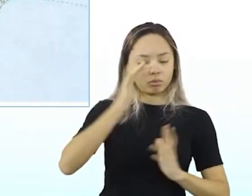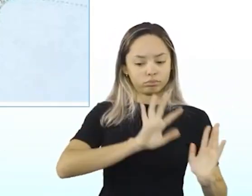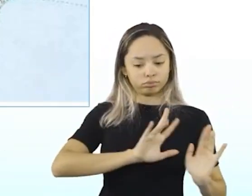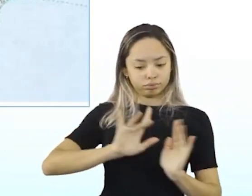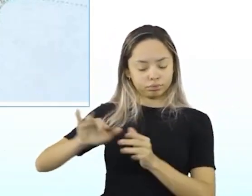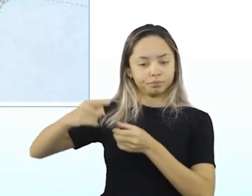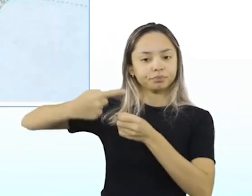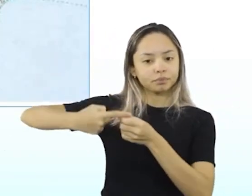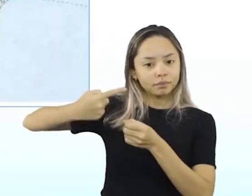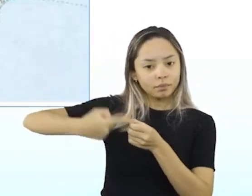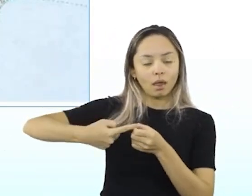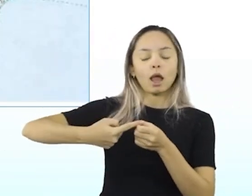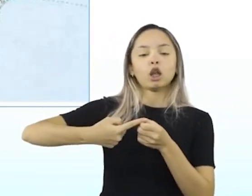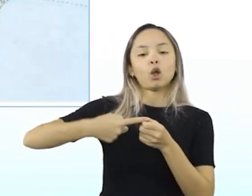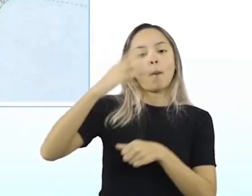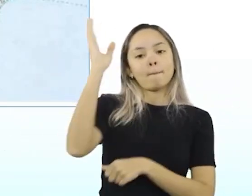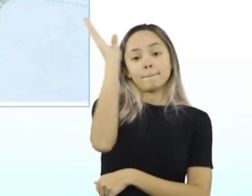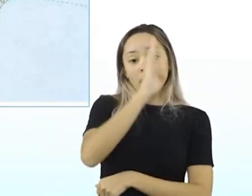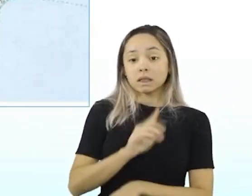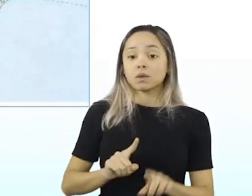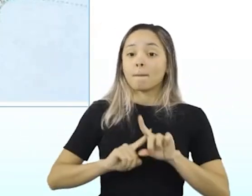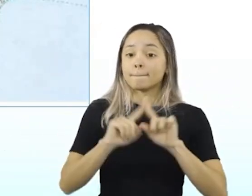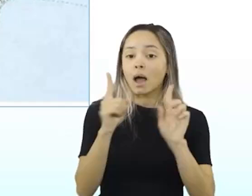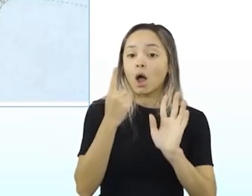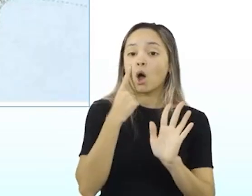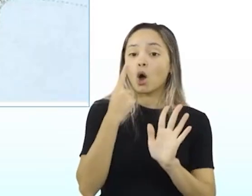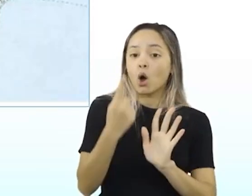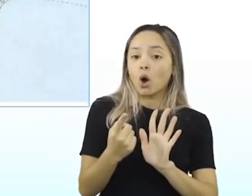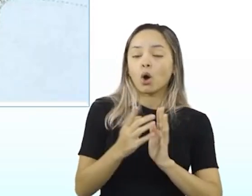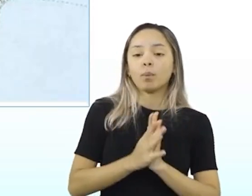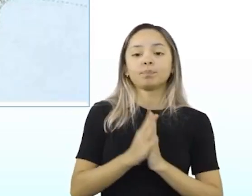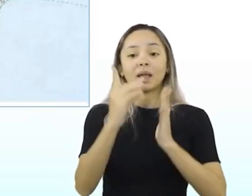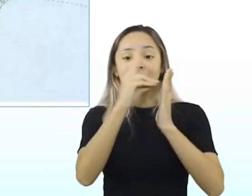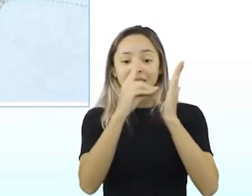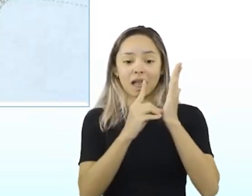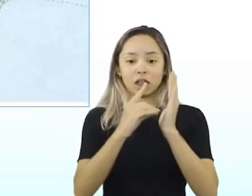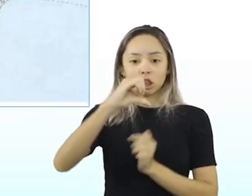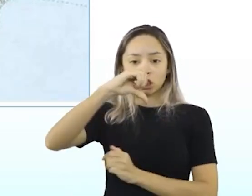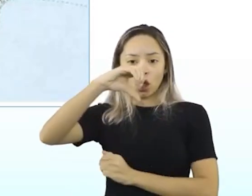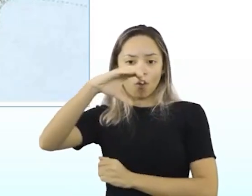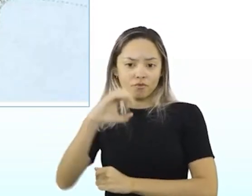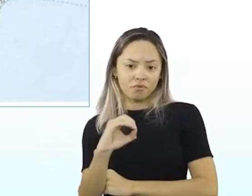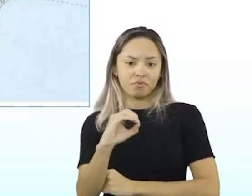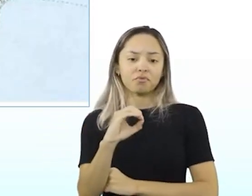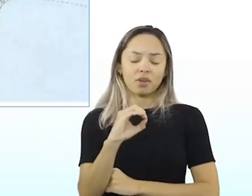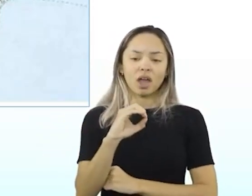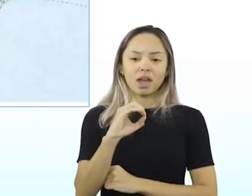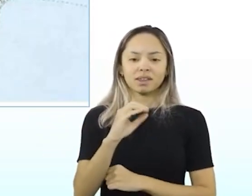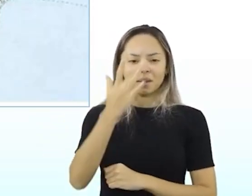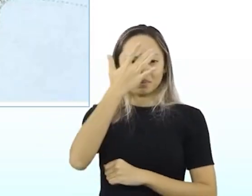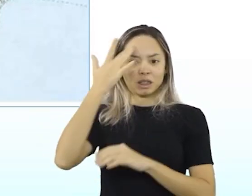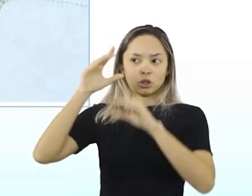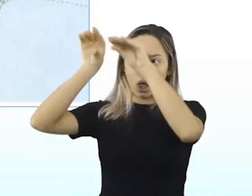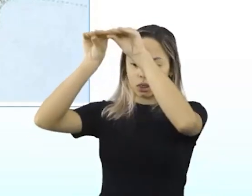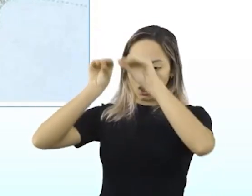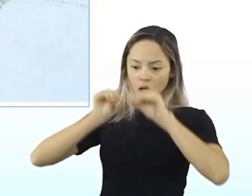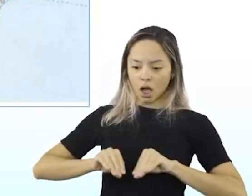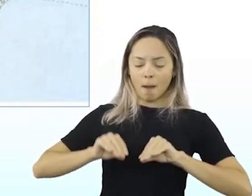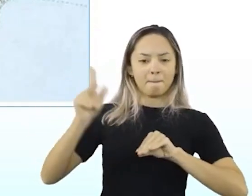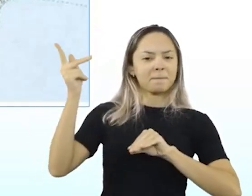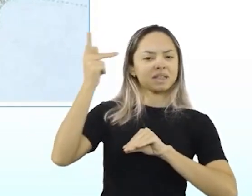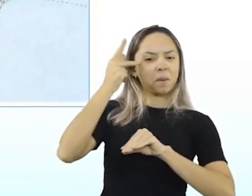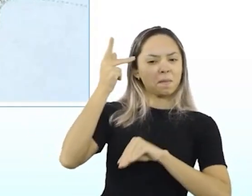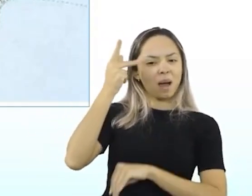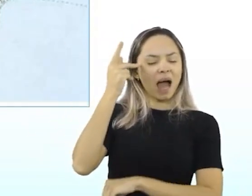Brasil. Mas a partir da década de 90, a gente percebe que aquela migração para São Paulo, para o Rio, essas grandes capitais